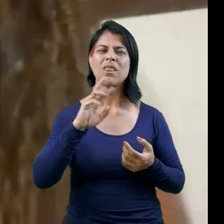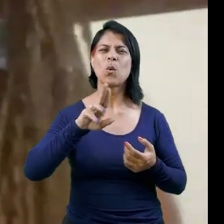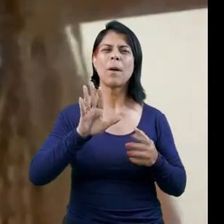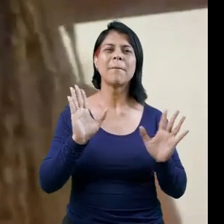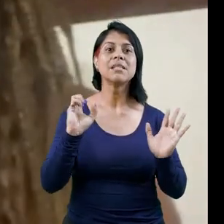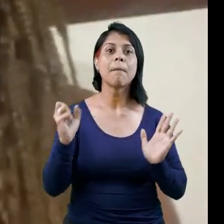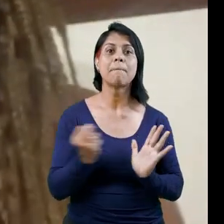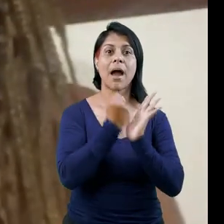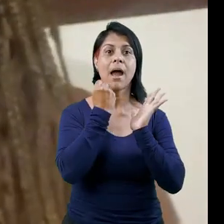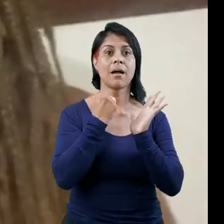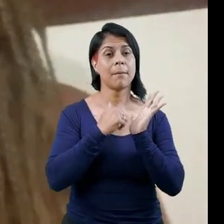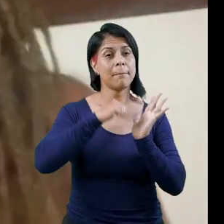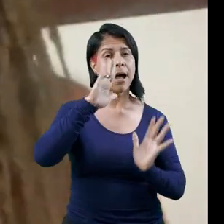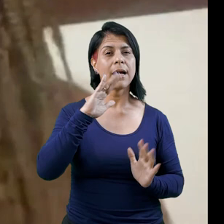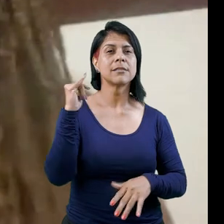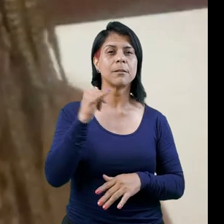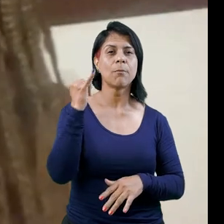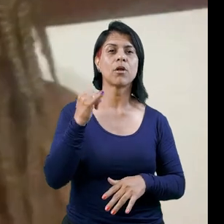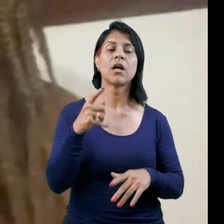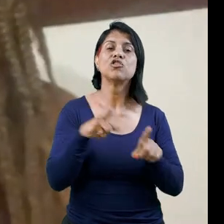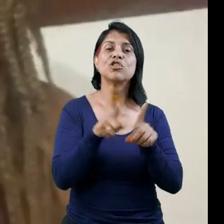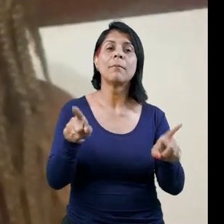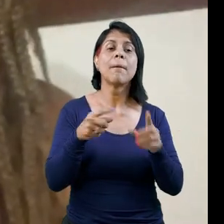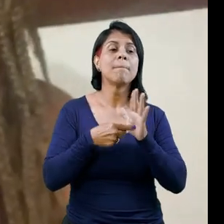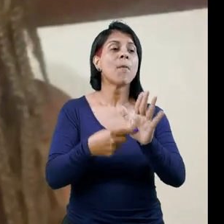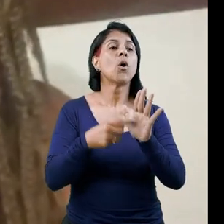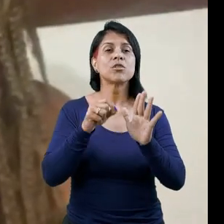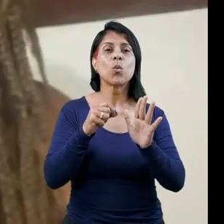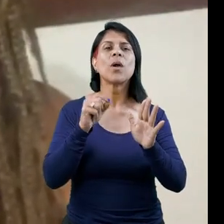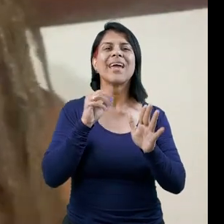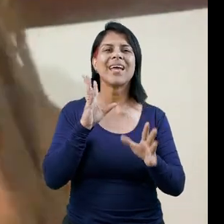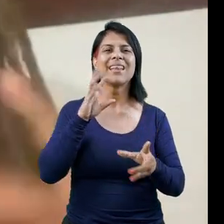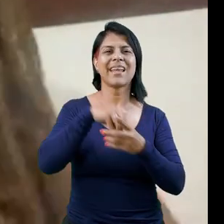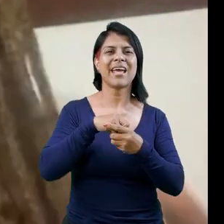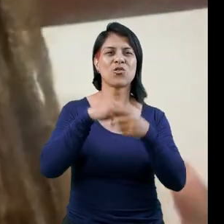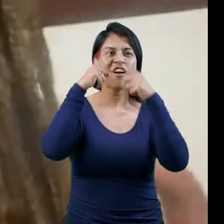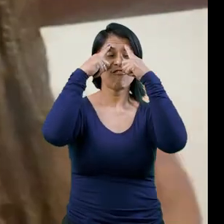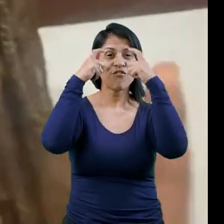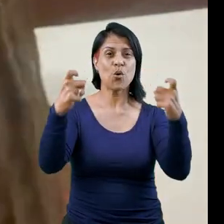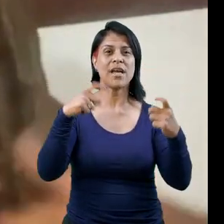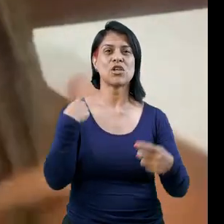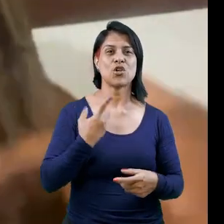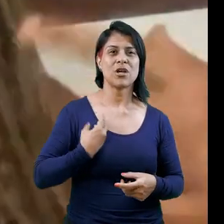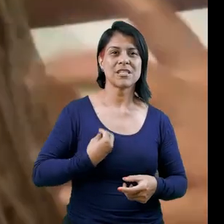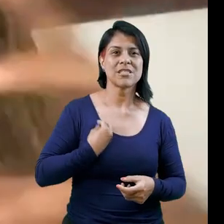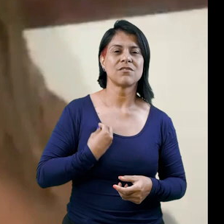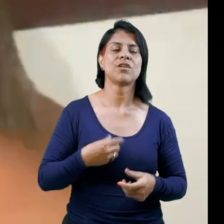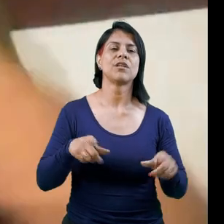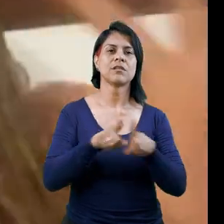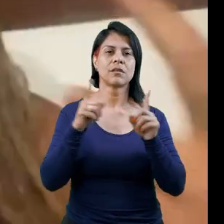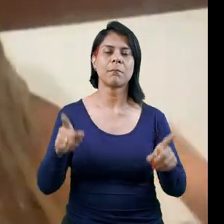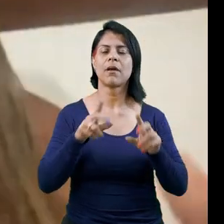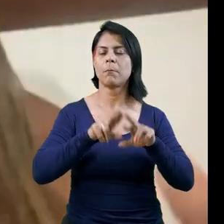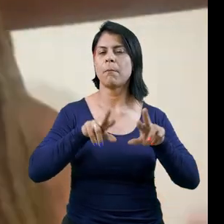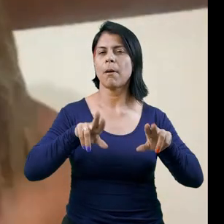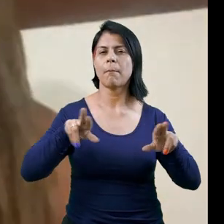forma, marcando, demarcando a violência sobre nossas vidas e sobre as nossas